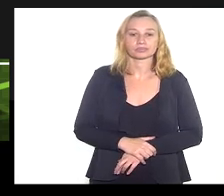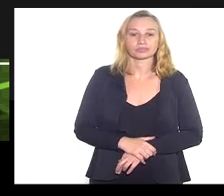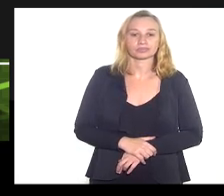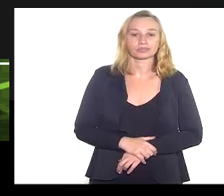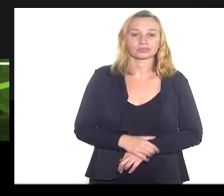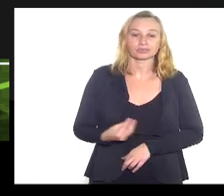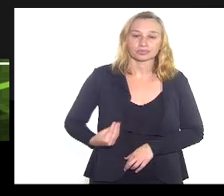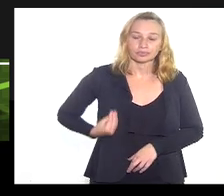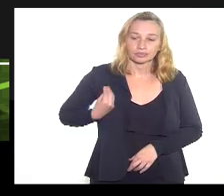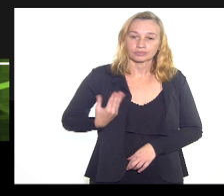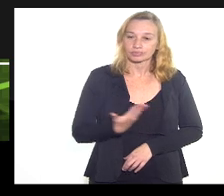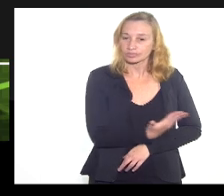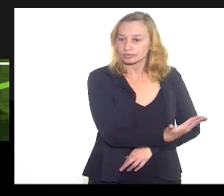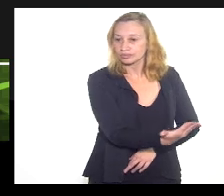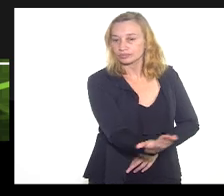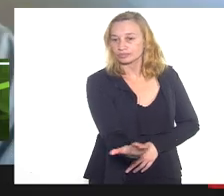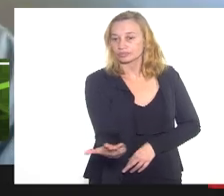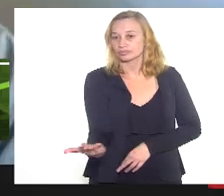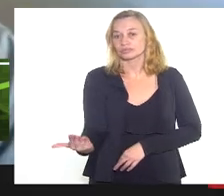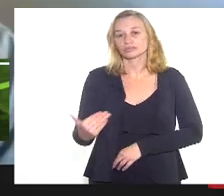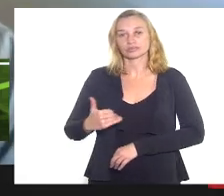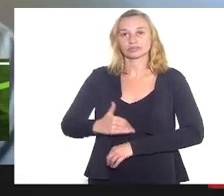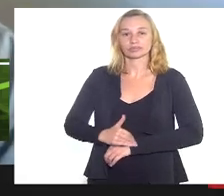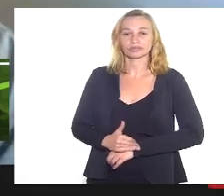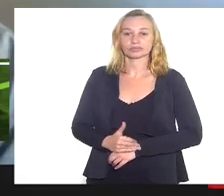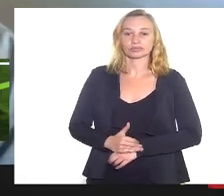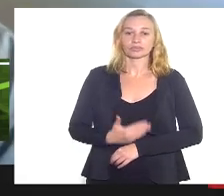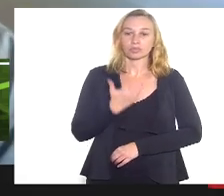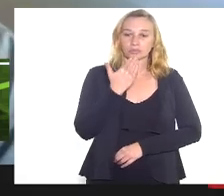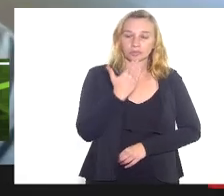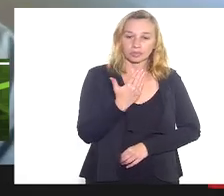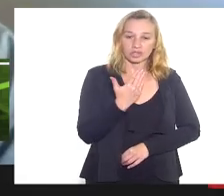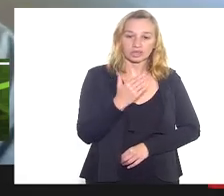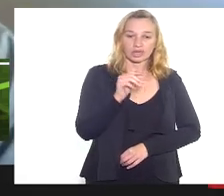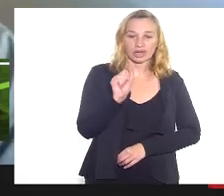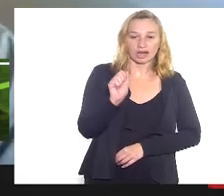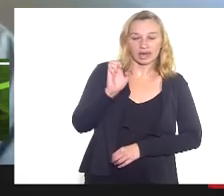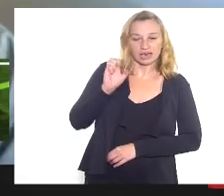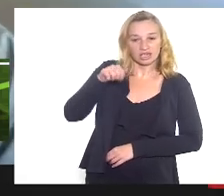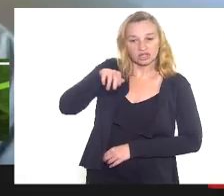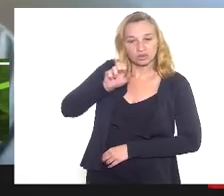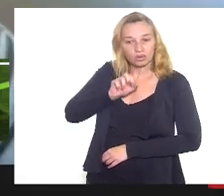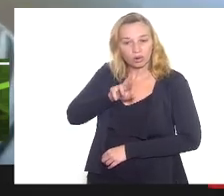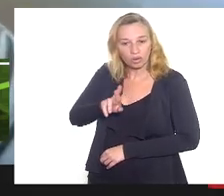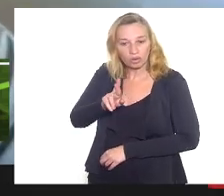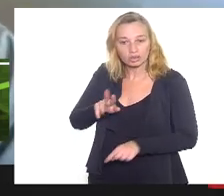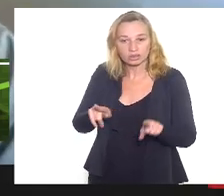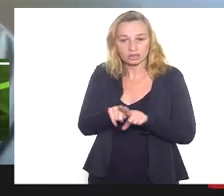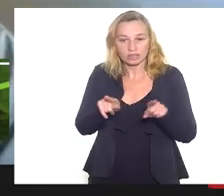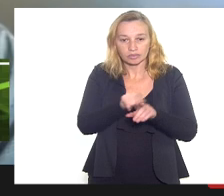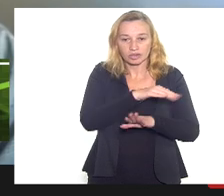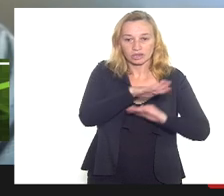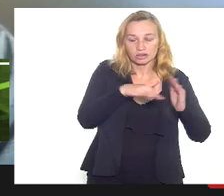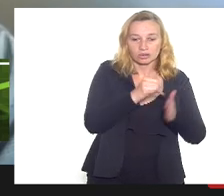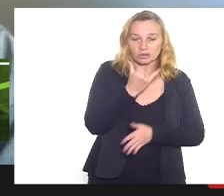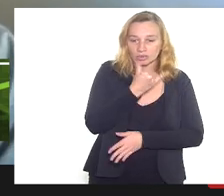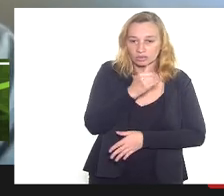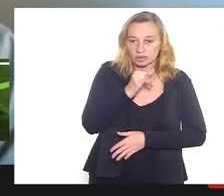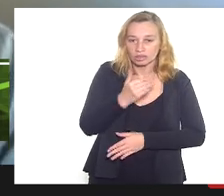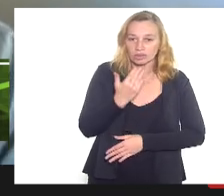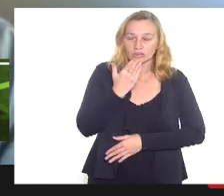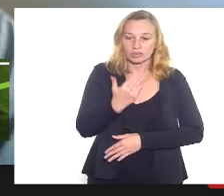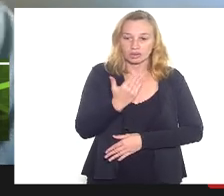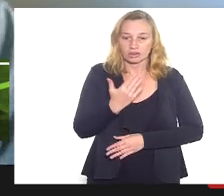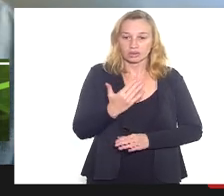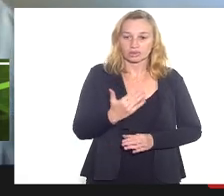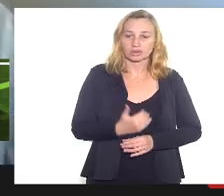a presença de todas e todos. Eu vou pedir a Equinor e a Total que disponibilize